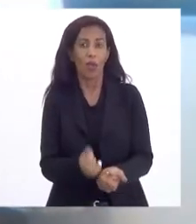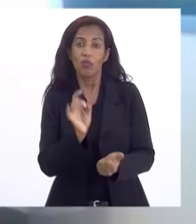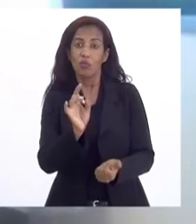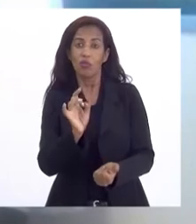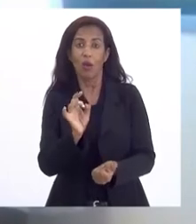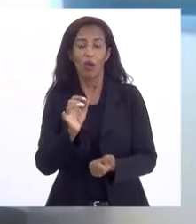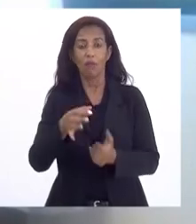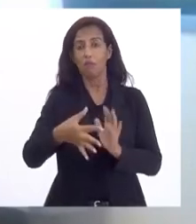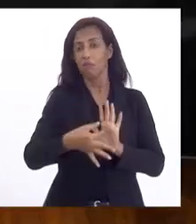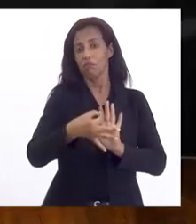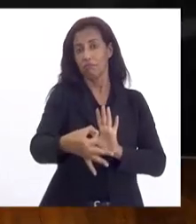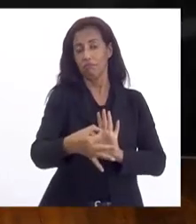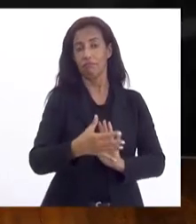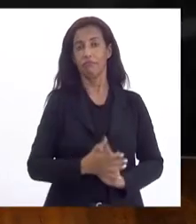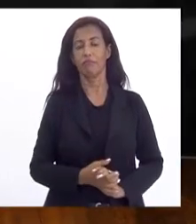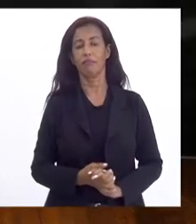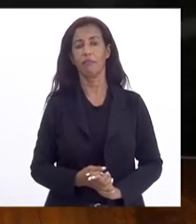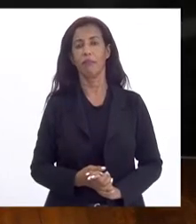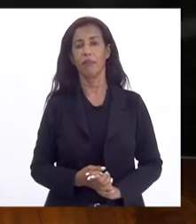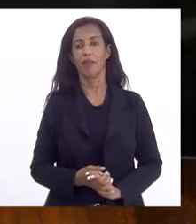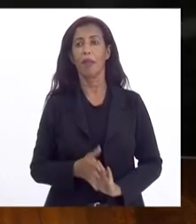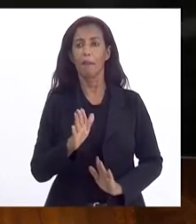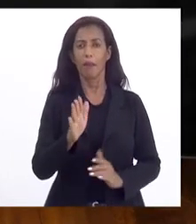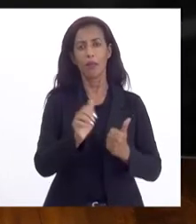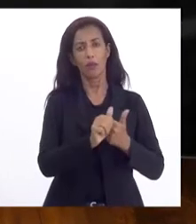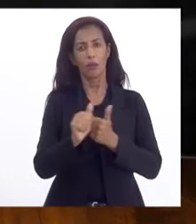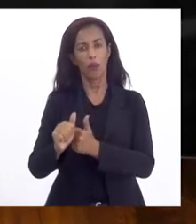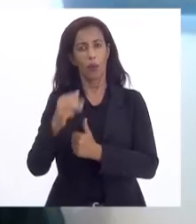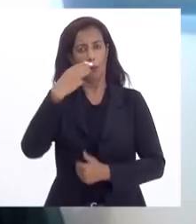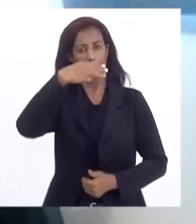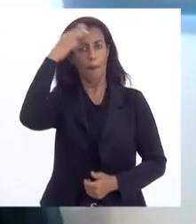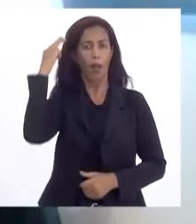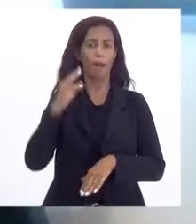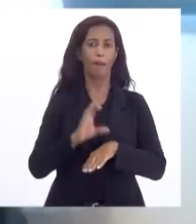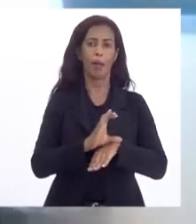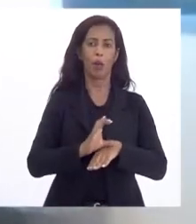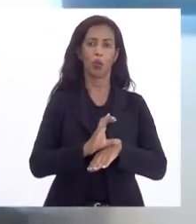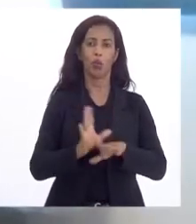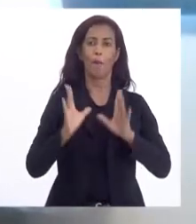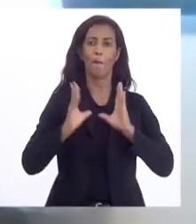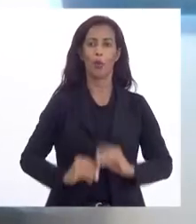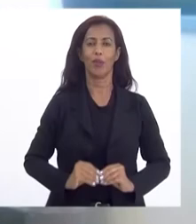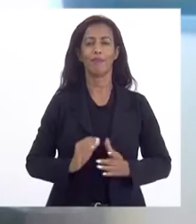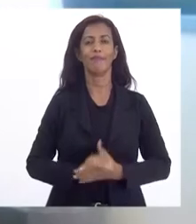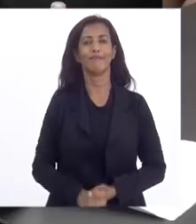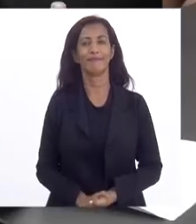observação. Mas eu vou acompanhar o Márcio Pacheco, pela constitucionalidade pura.